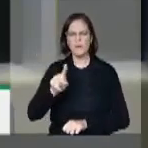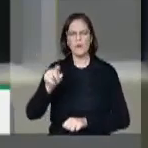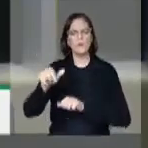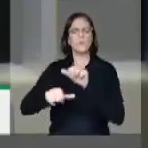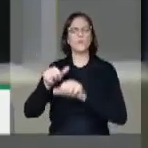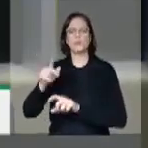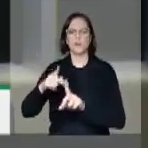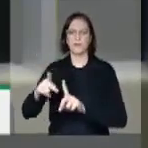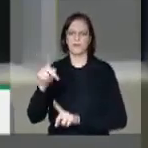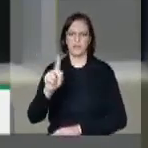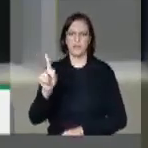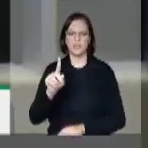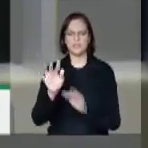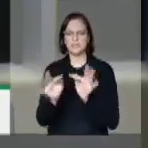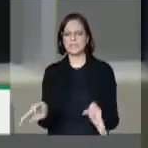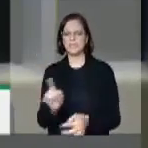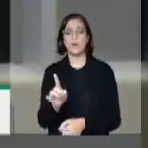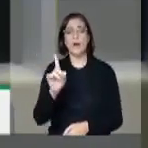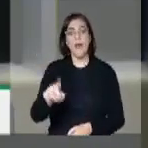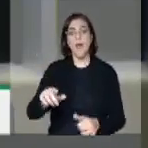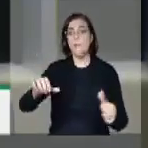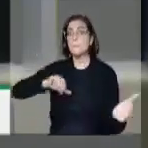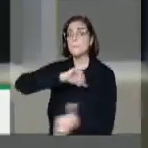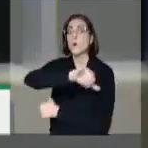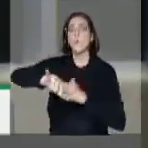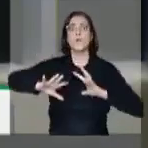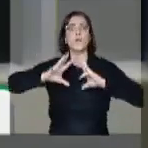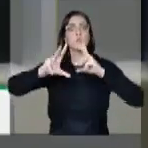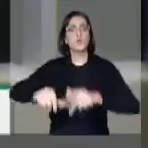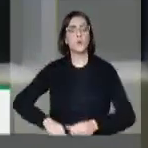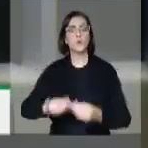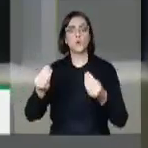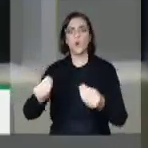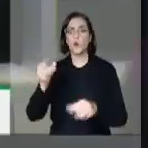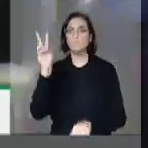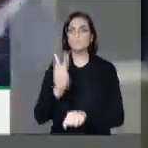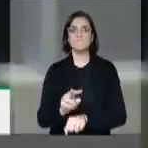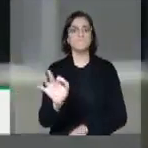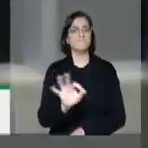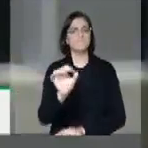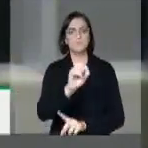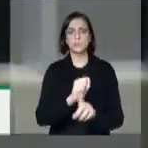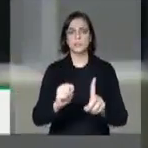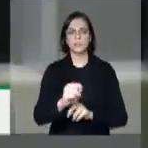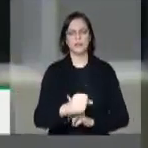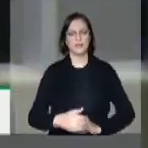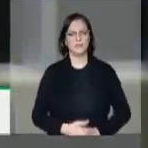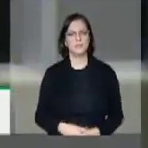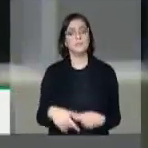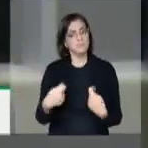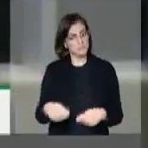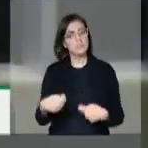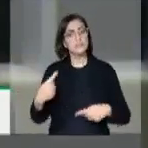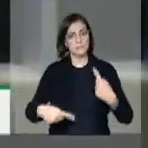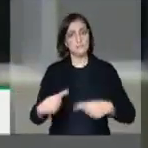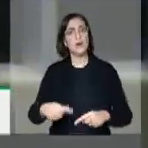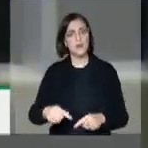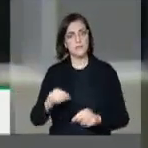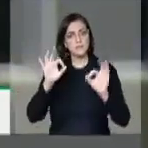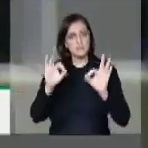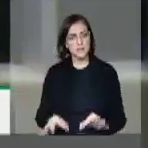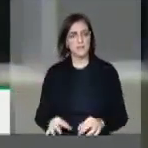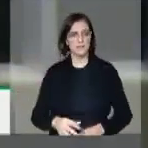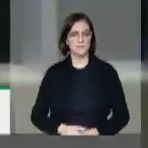caráter social da Previdência. Isso é muito grave. E sem um debate devido, há uma quantidade enorme de